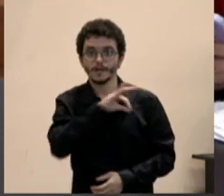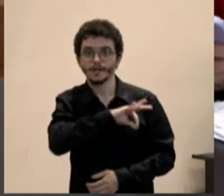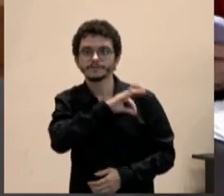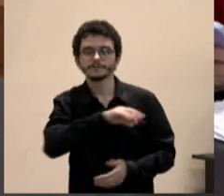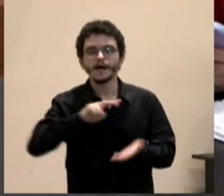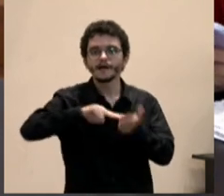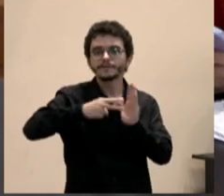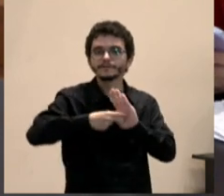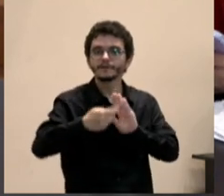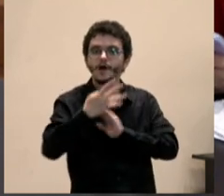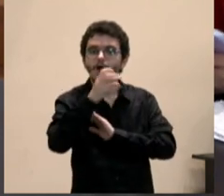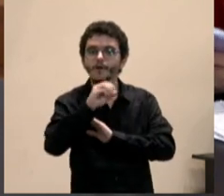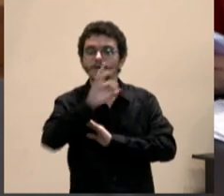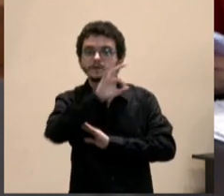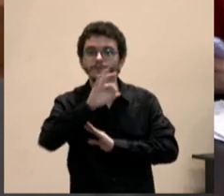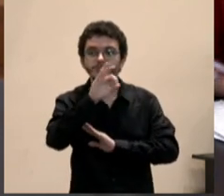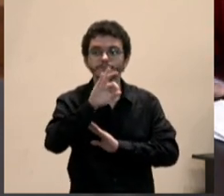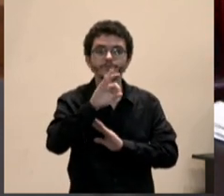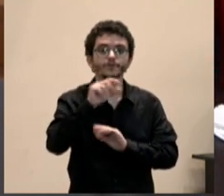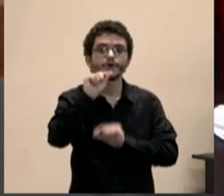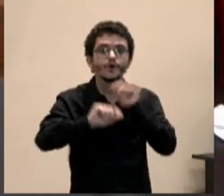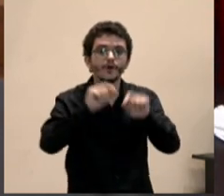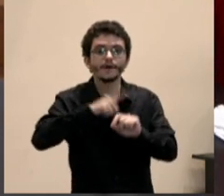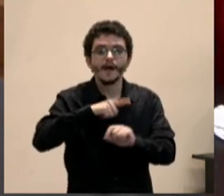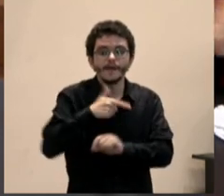40% que ganha um outro profissional que tem a formação